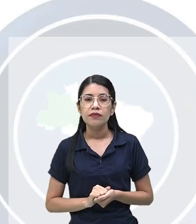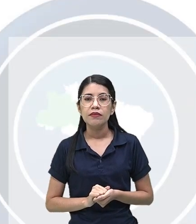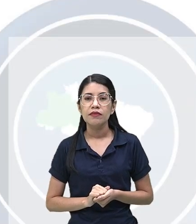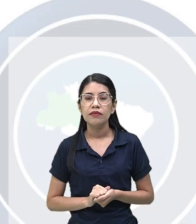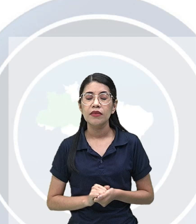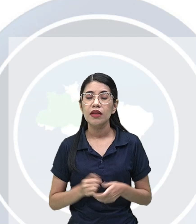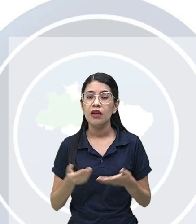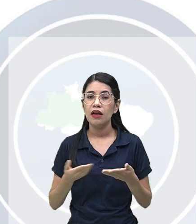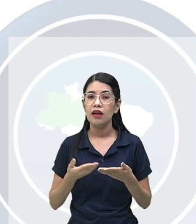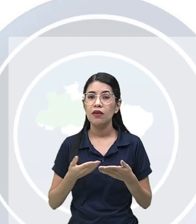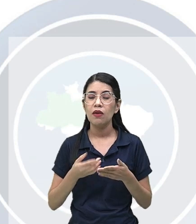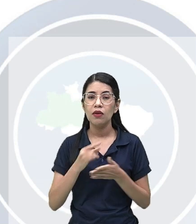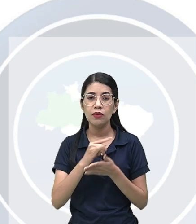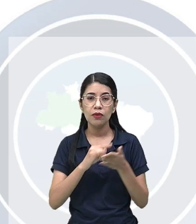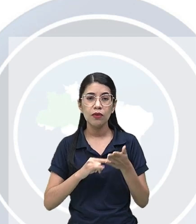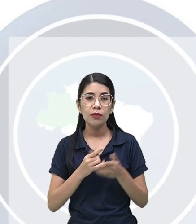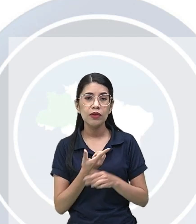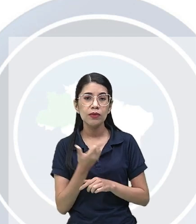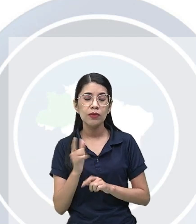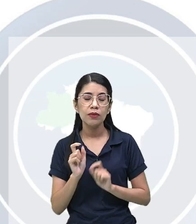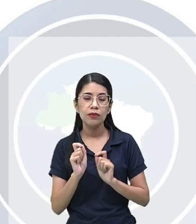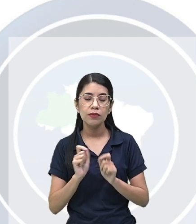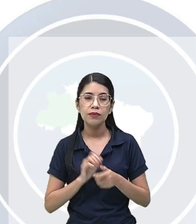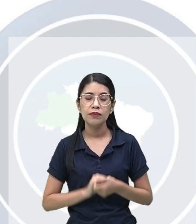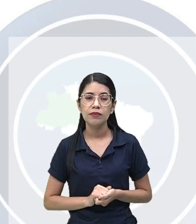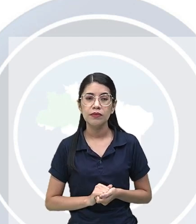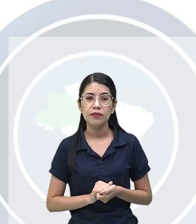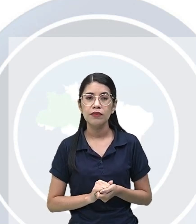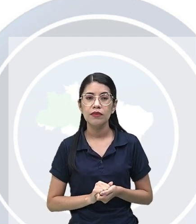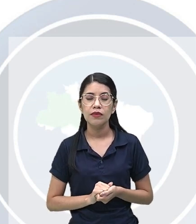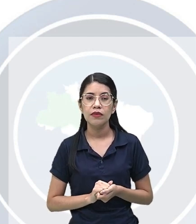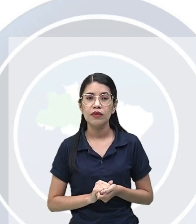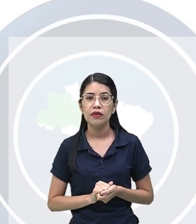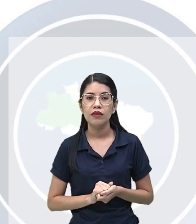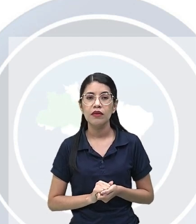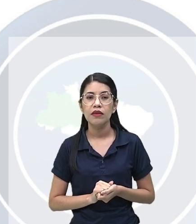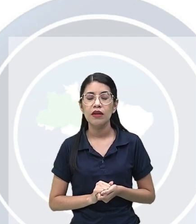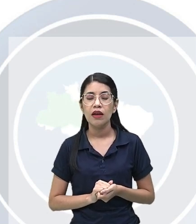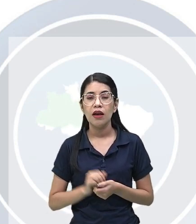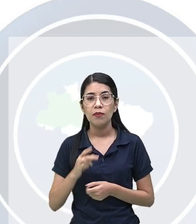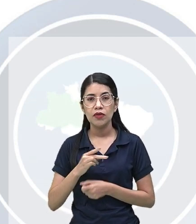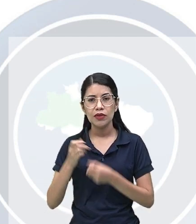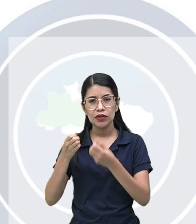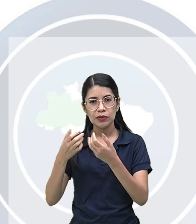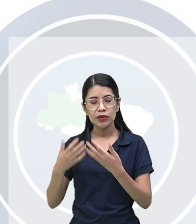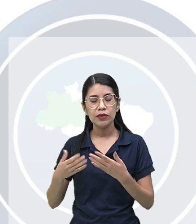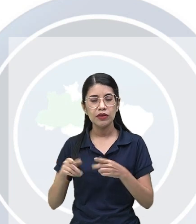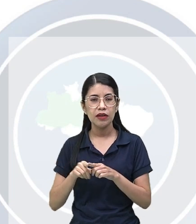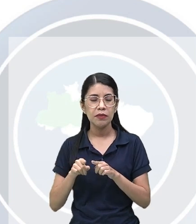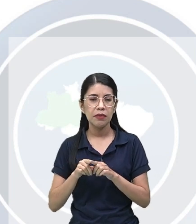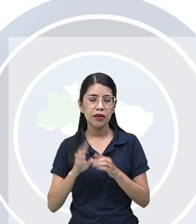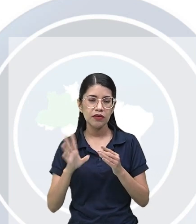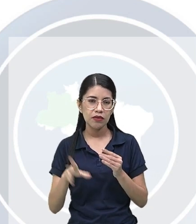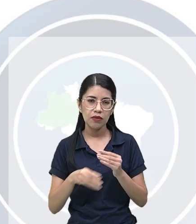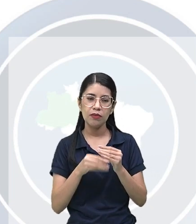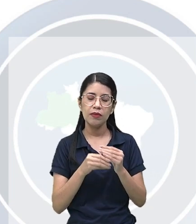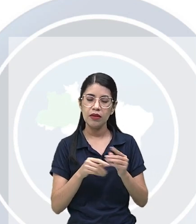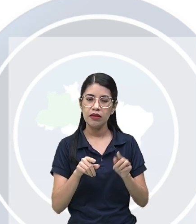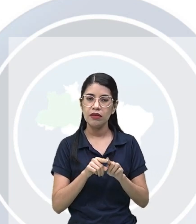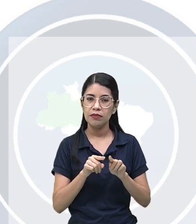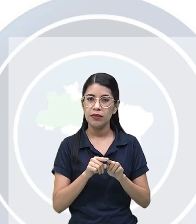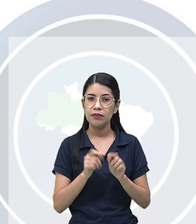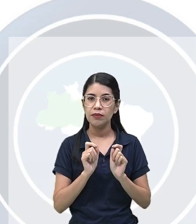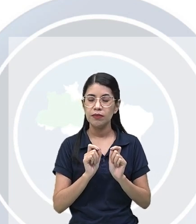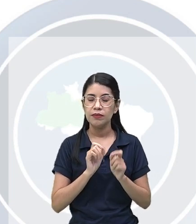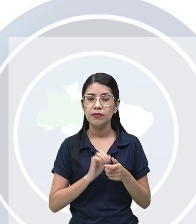temos agora a nossa ficha, né? A professora Socorro abordou, né? Mas eu vou dar uma pincelada mais uma vez,